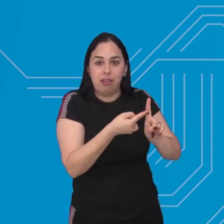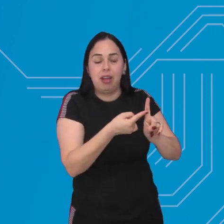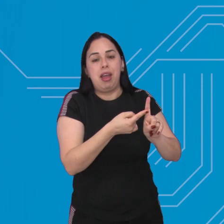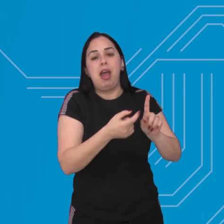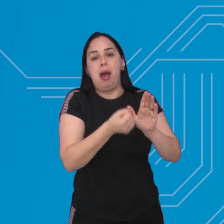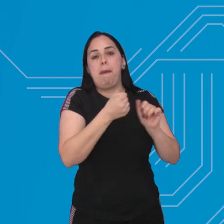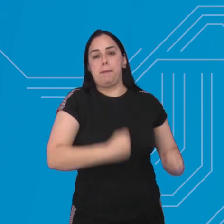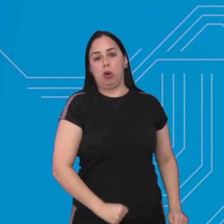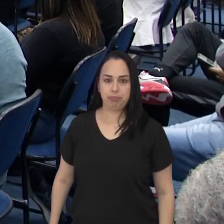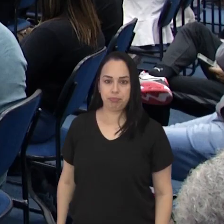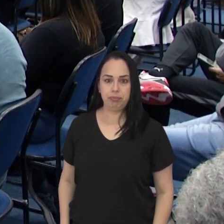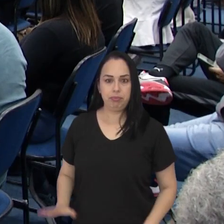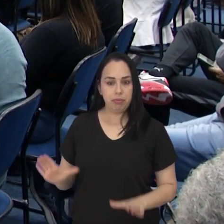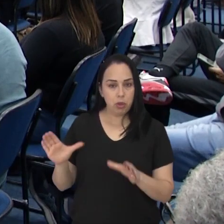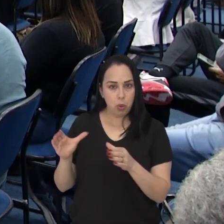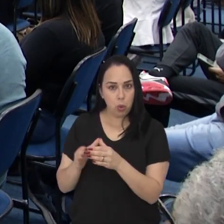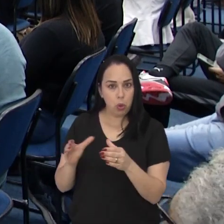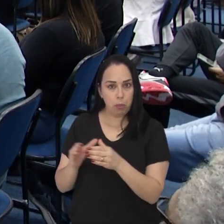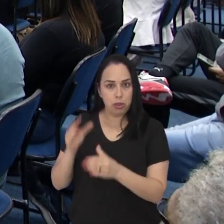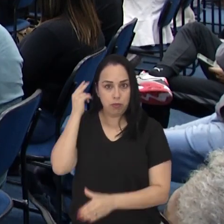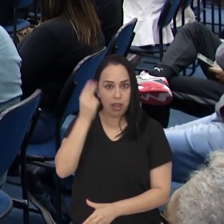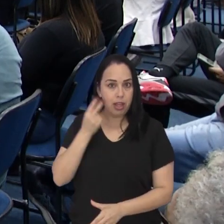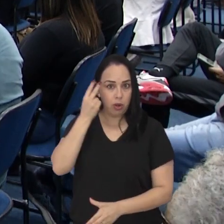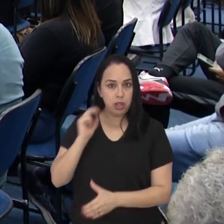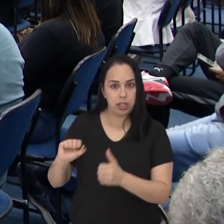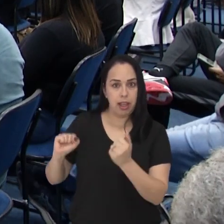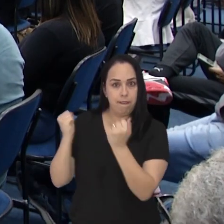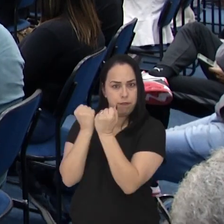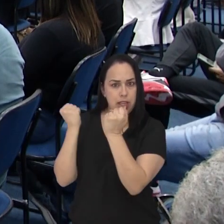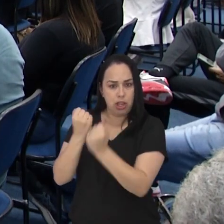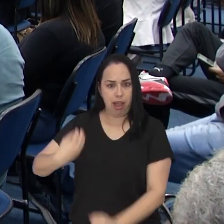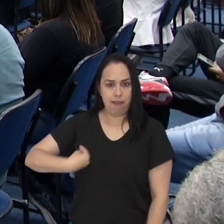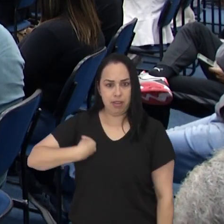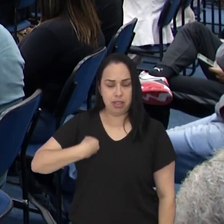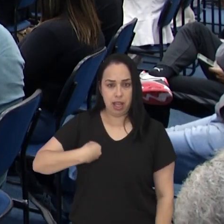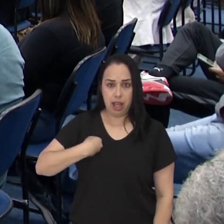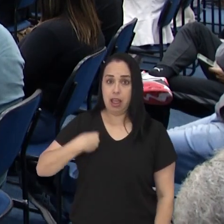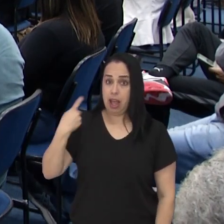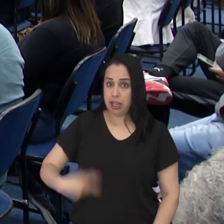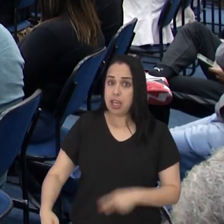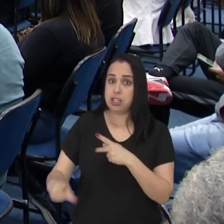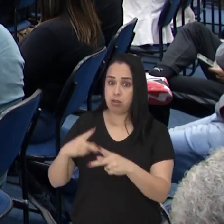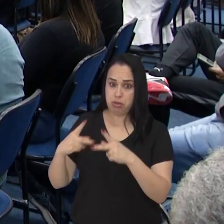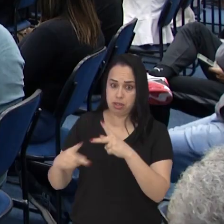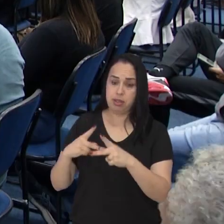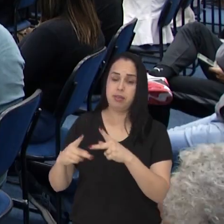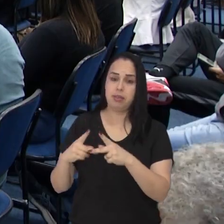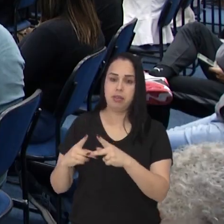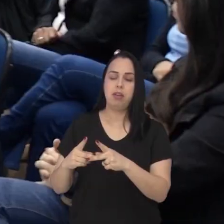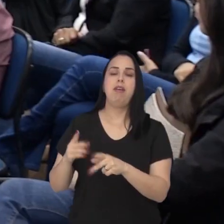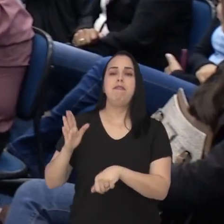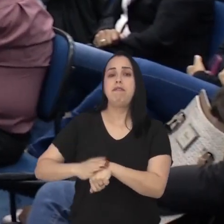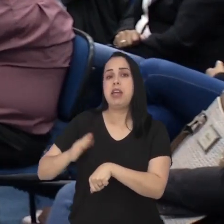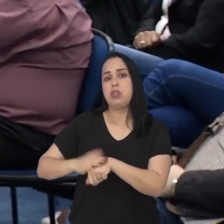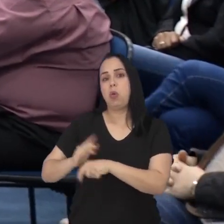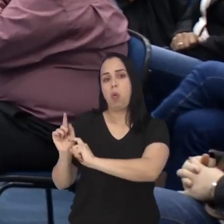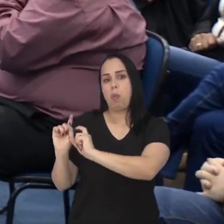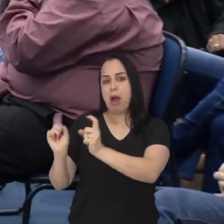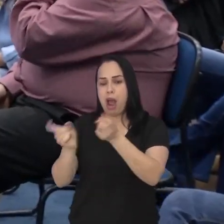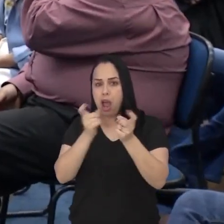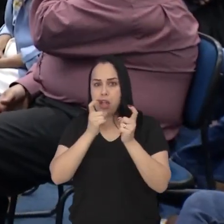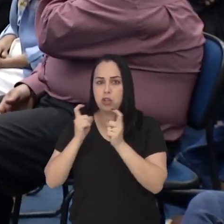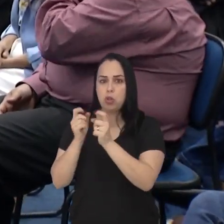semanas de gestação. A Frente Parlamentar em Defesa da Vida da Câmara de São José dos Campos promoveu